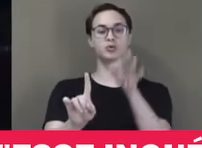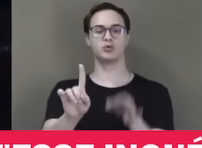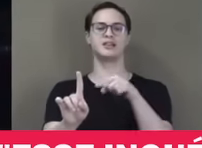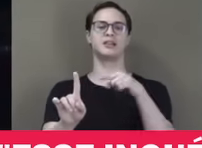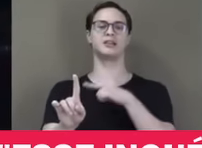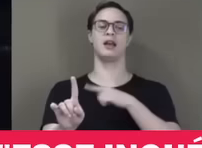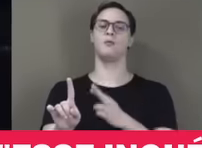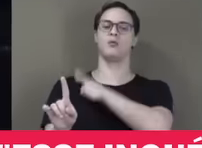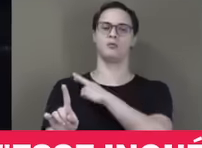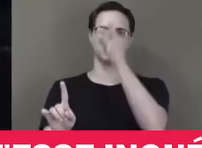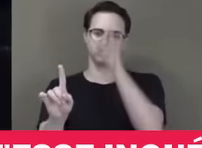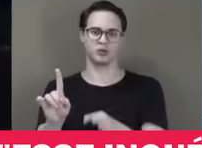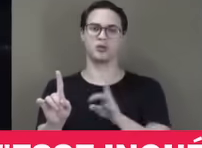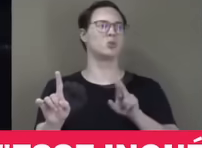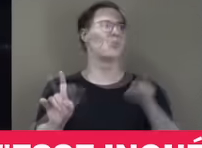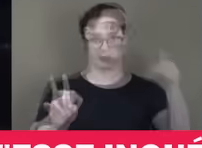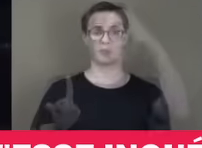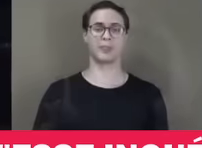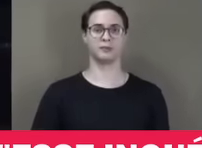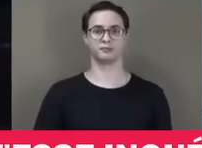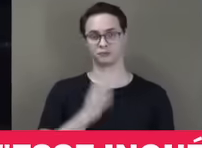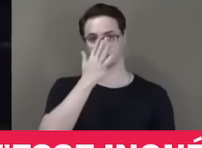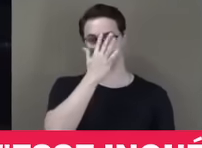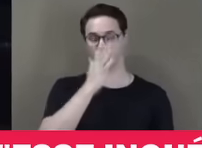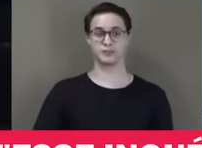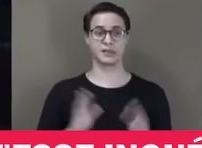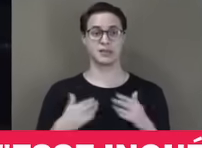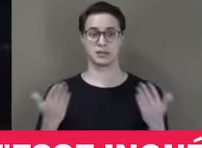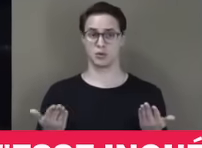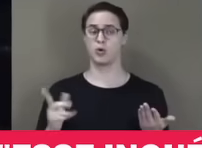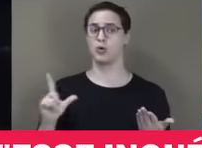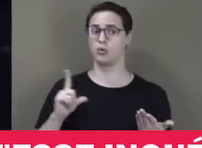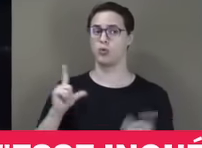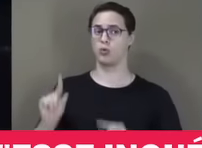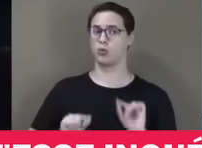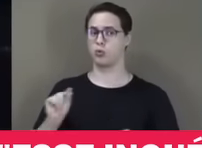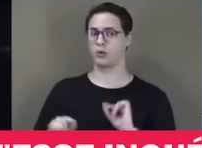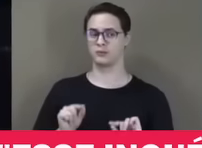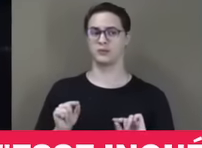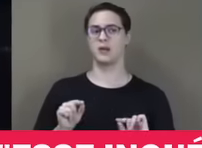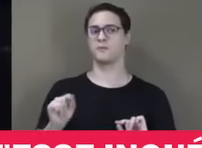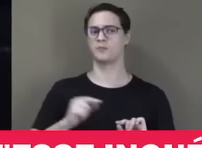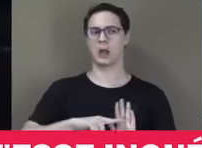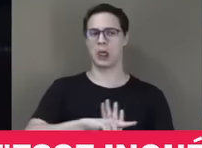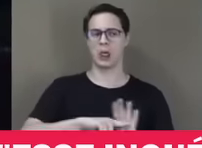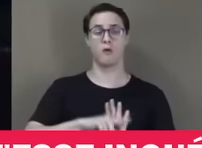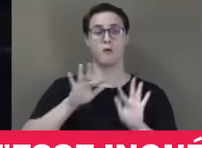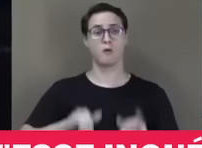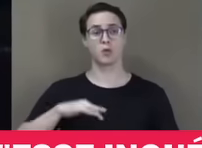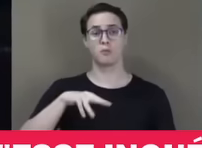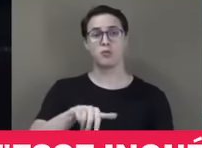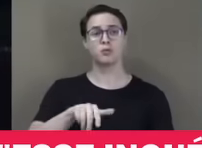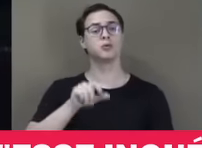o juiz escolhido pelo presidente do Supremo. A transgressão constitucional do chamado inquérito do fim do mundo